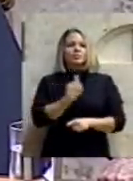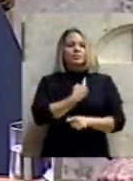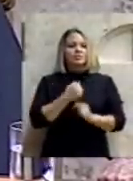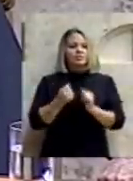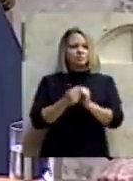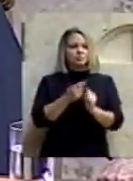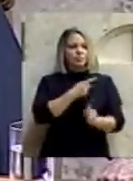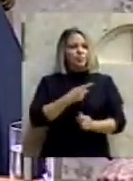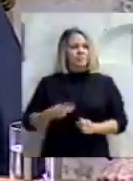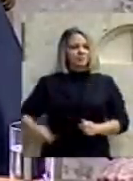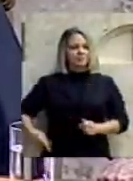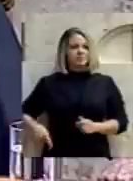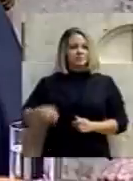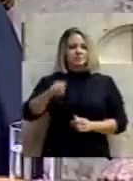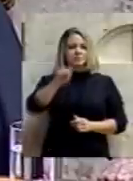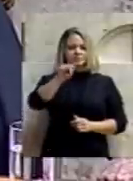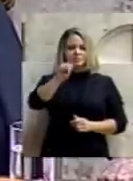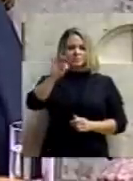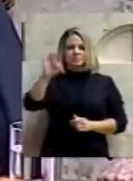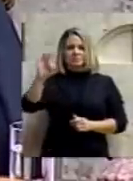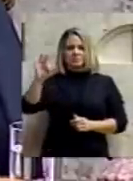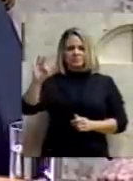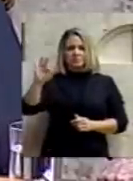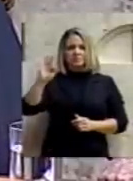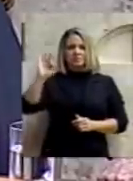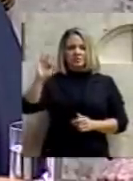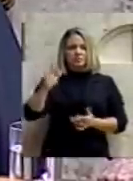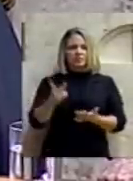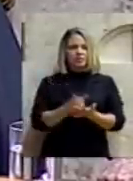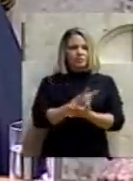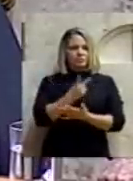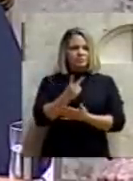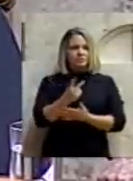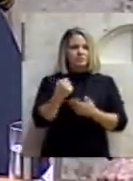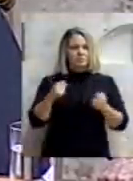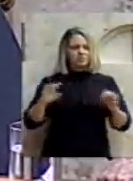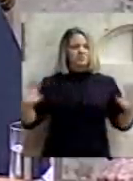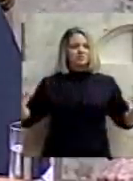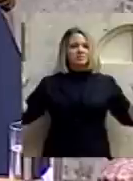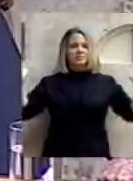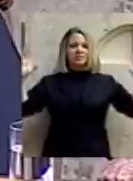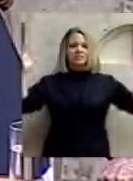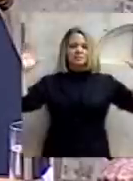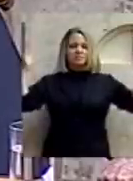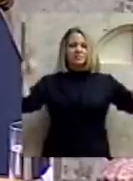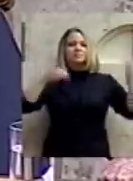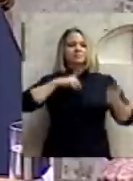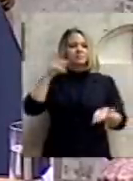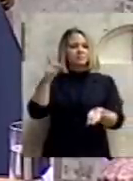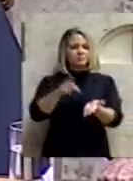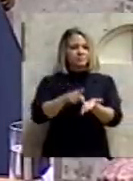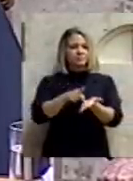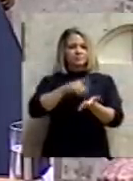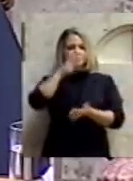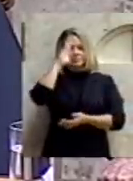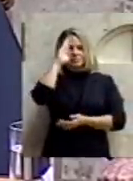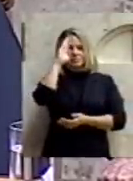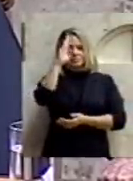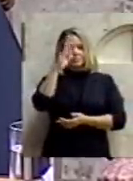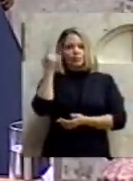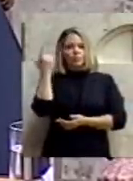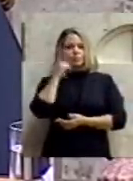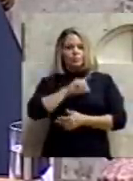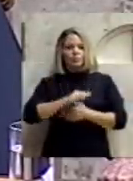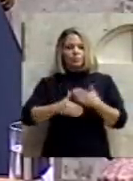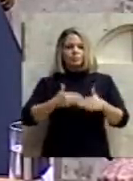presidência do Supremo Tribunal Federal é acontecimento que deve ser celebrado como essencial à continuidade